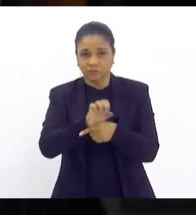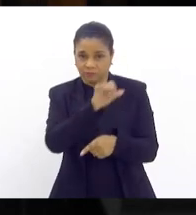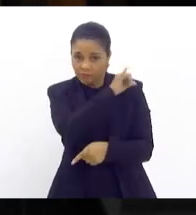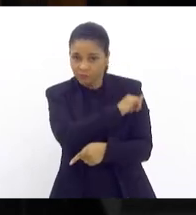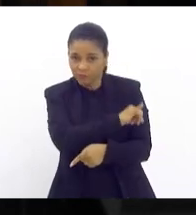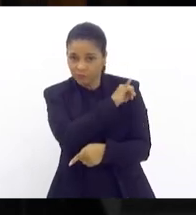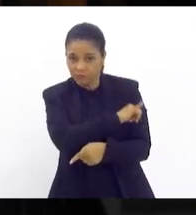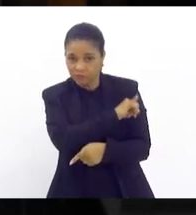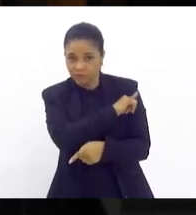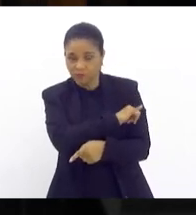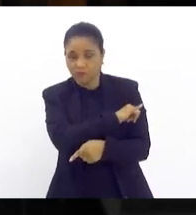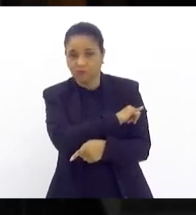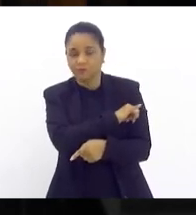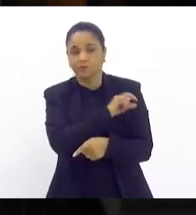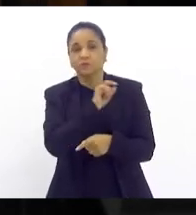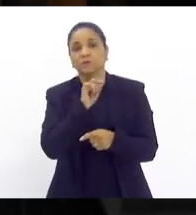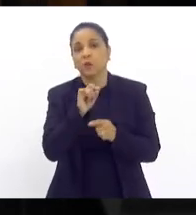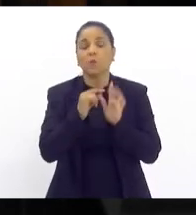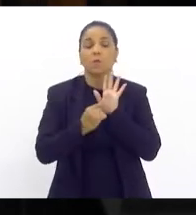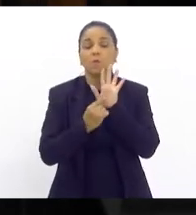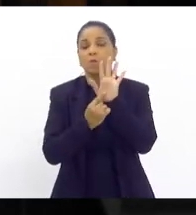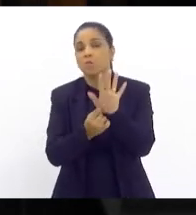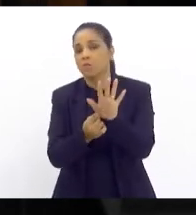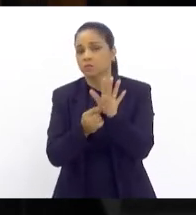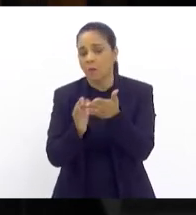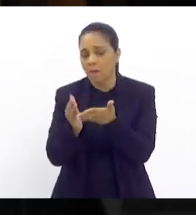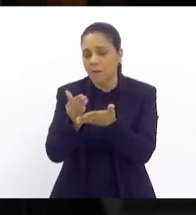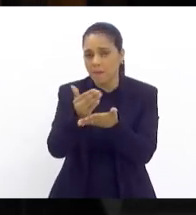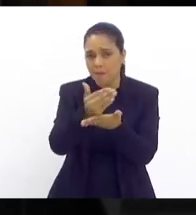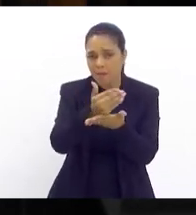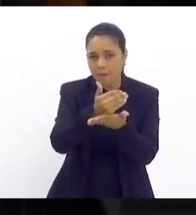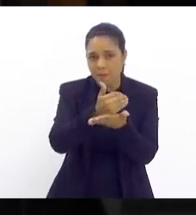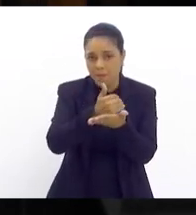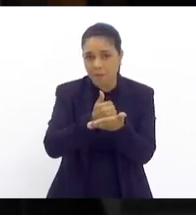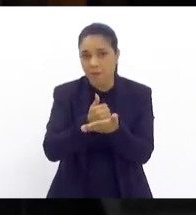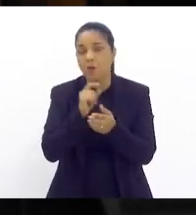e esse índice pretende evidentemente